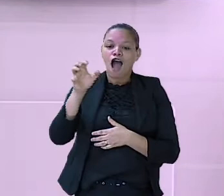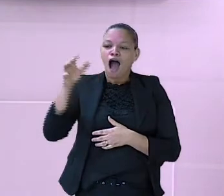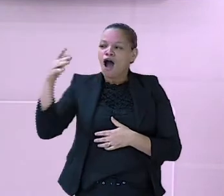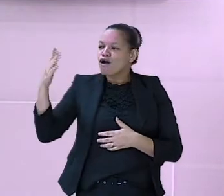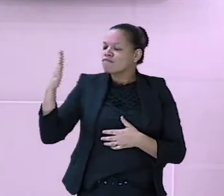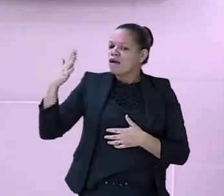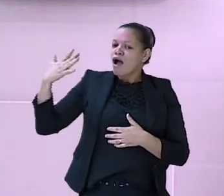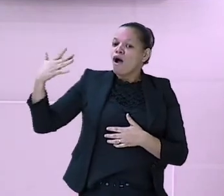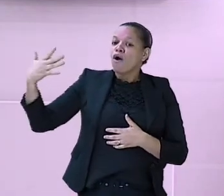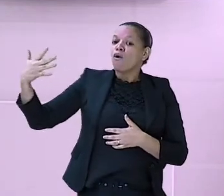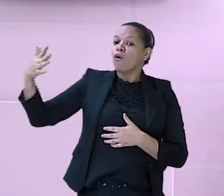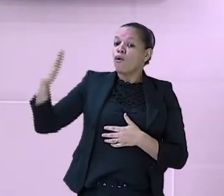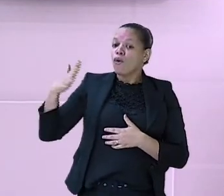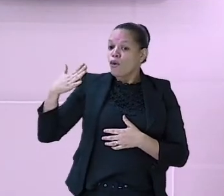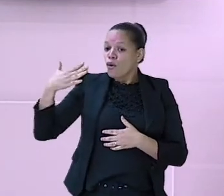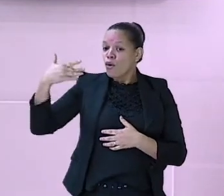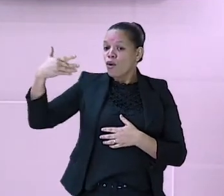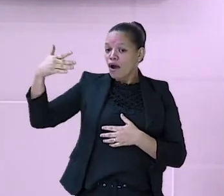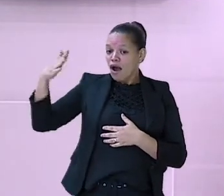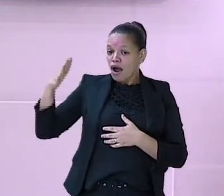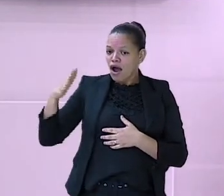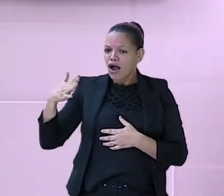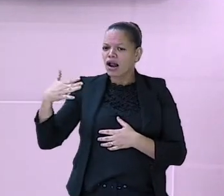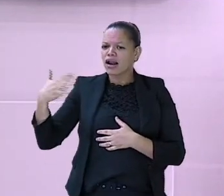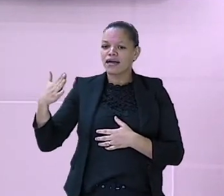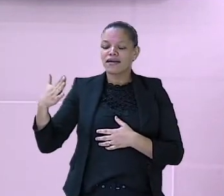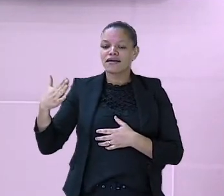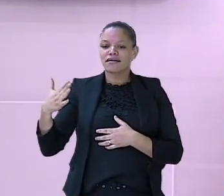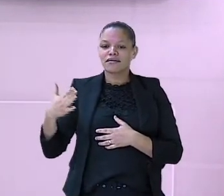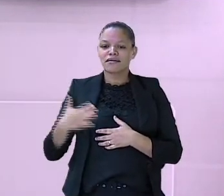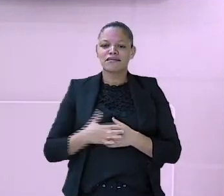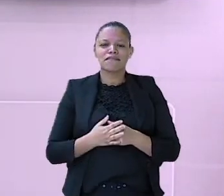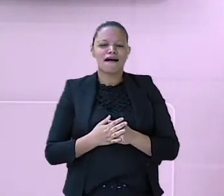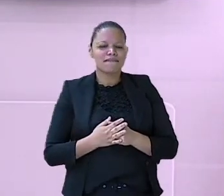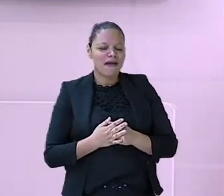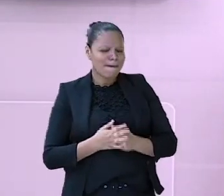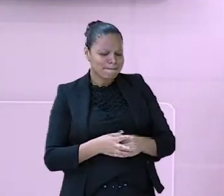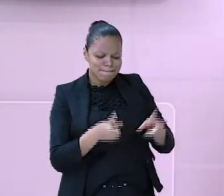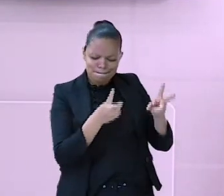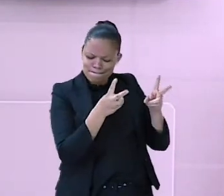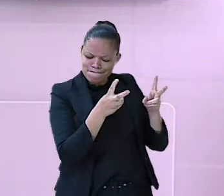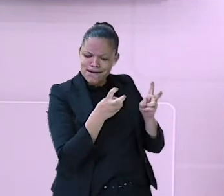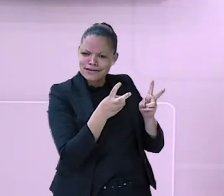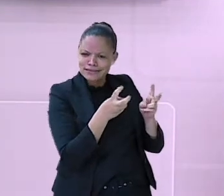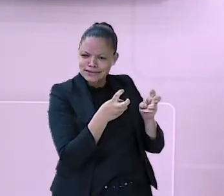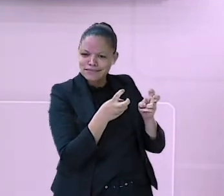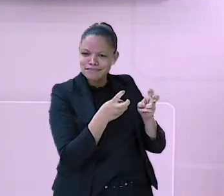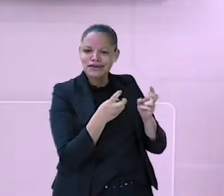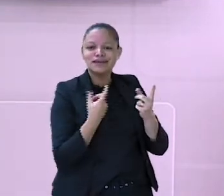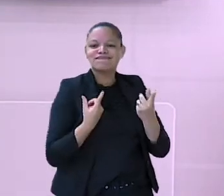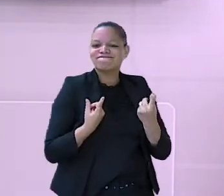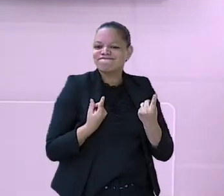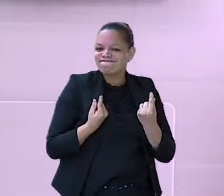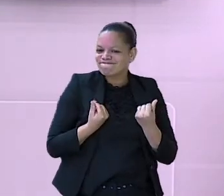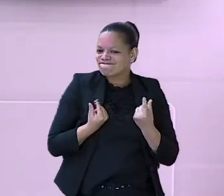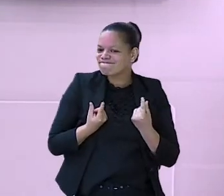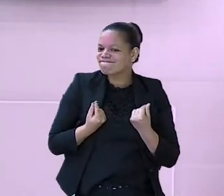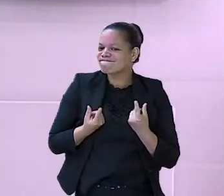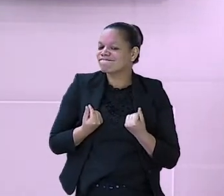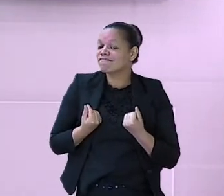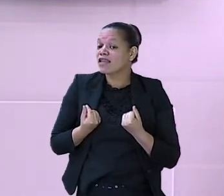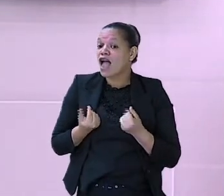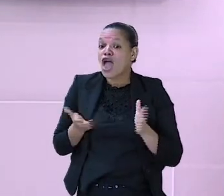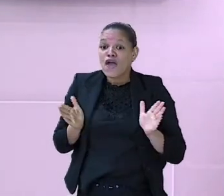coisas que rapidamente aí vão nos dar lucros. Então, os portugueses pensaram, como já era uma prática